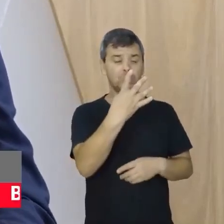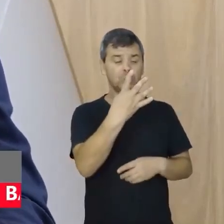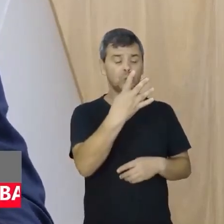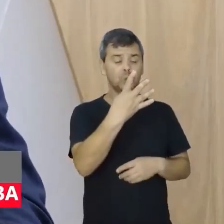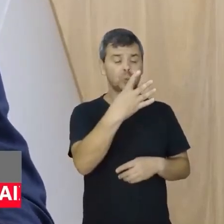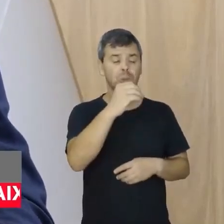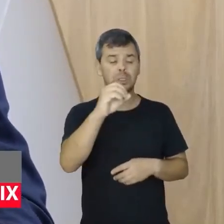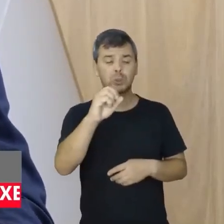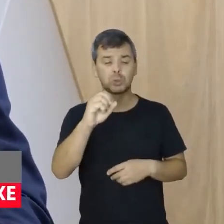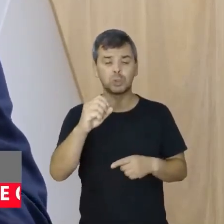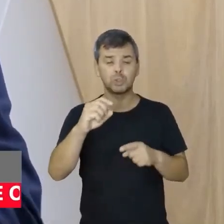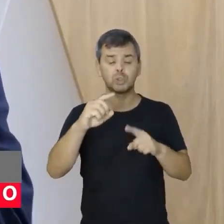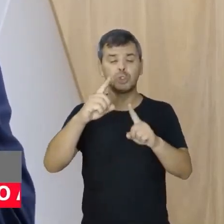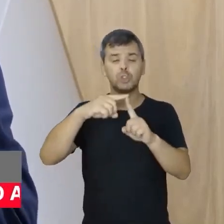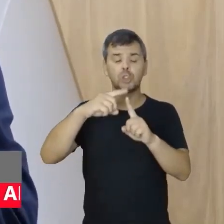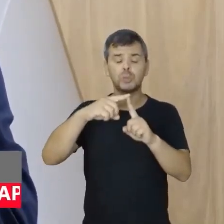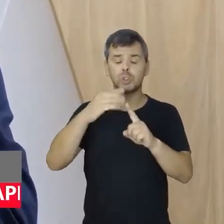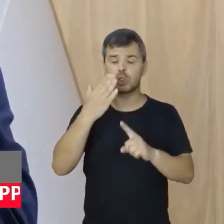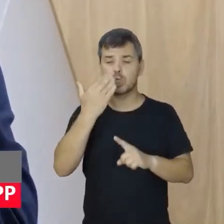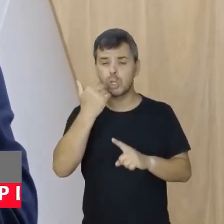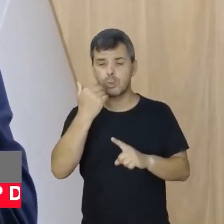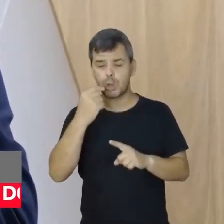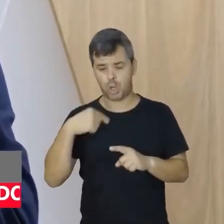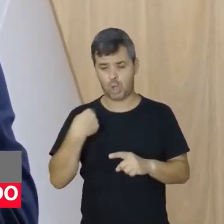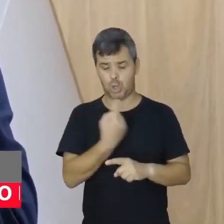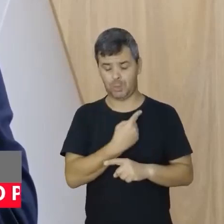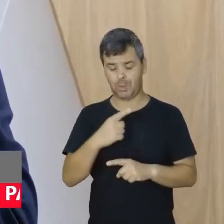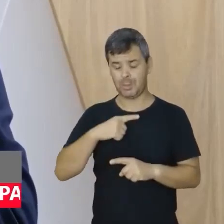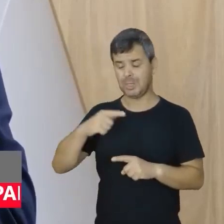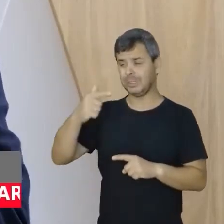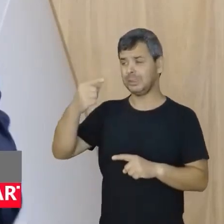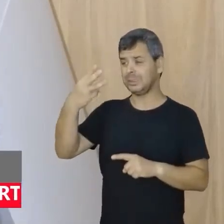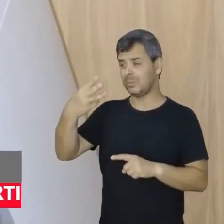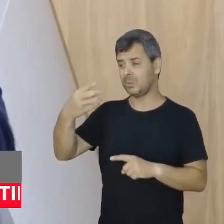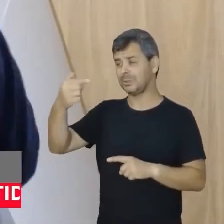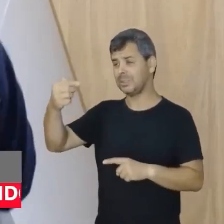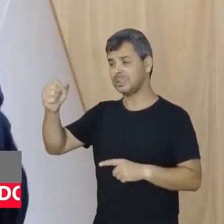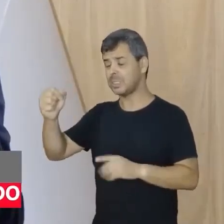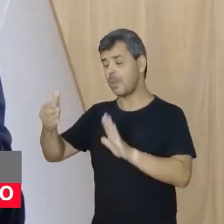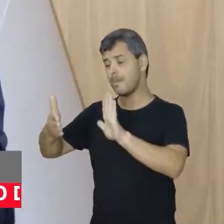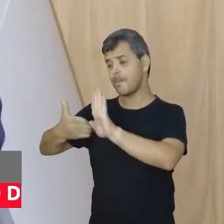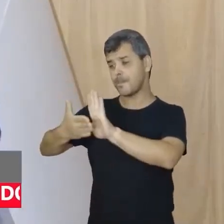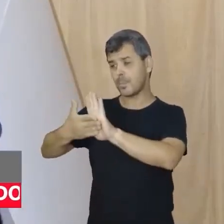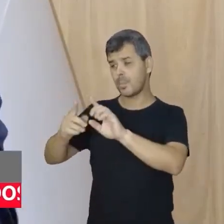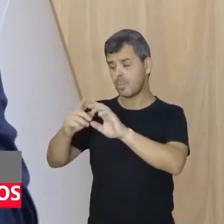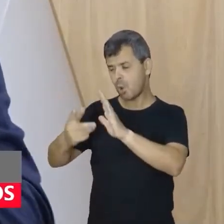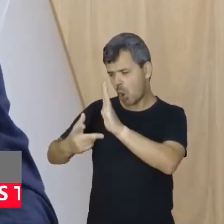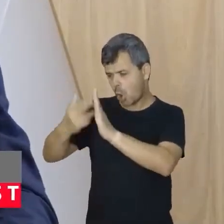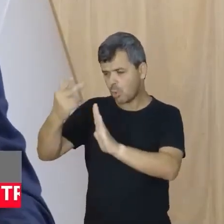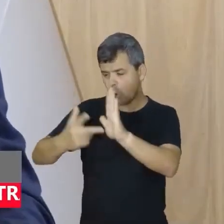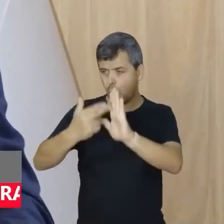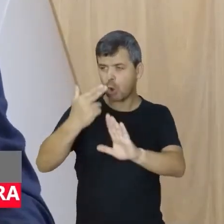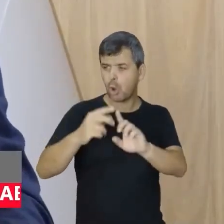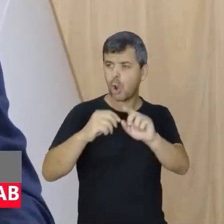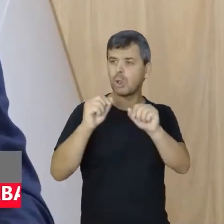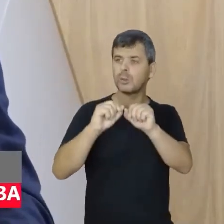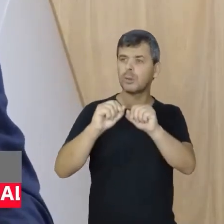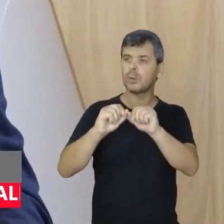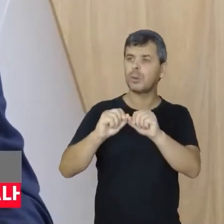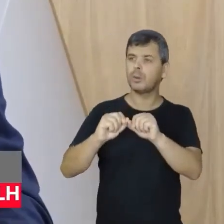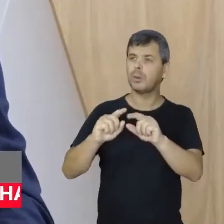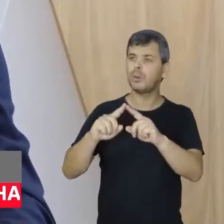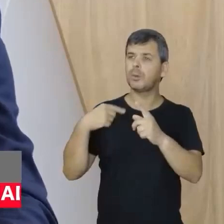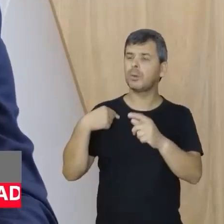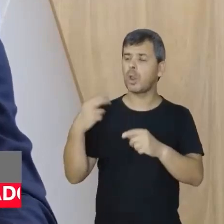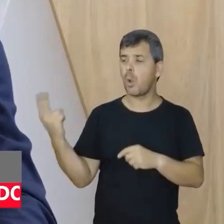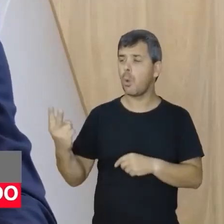tipos de alimentos. Nós recebemos 3.700 propostas. E nós fizemos um recorte, porque também é uma orientação do presidente Lula,